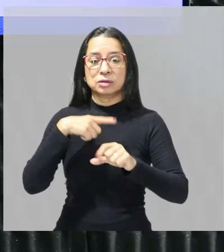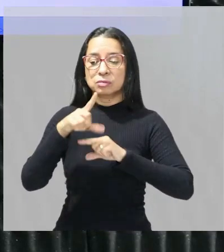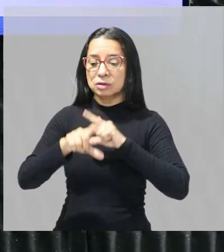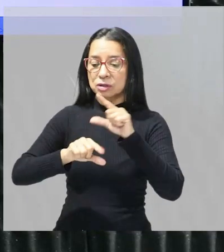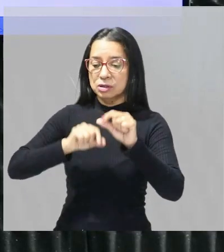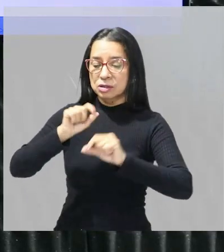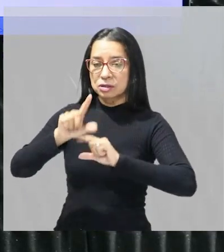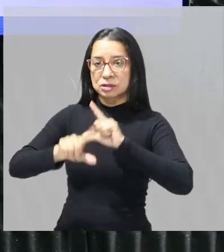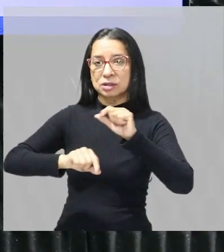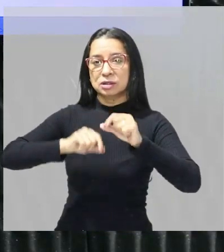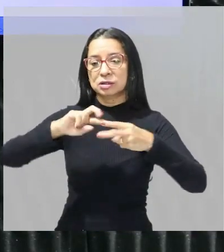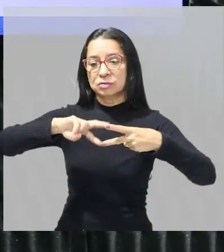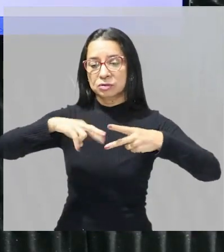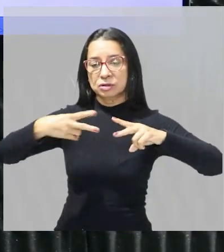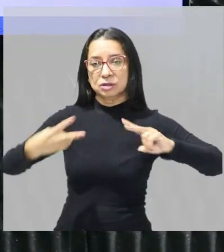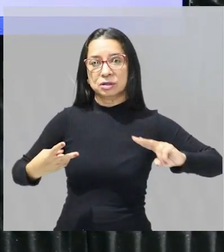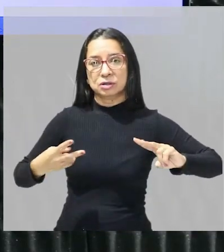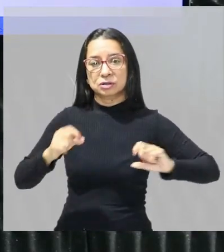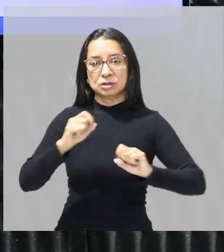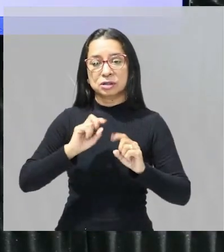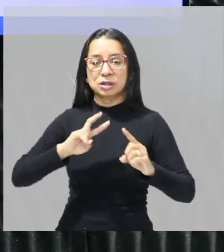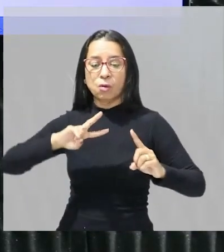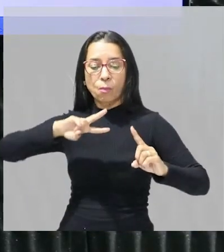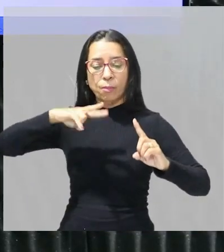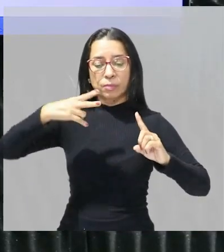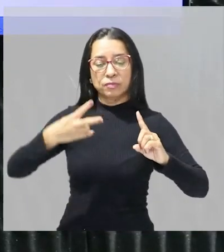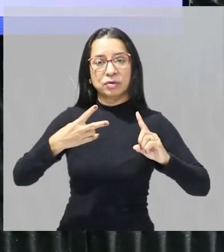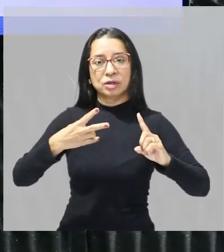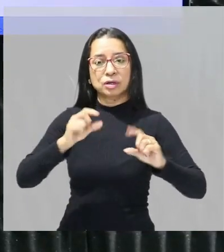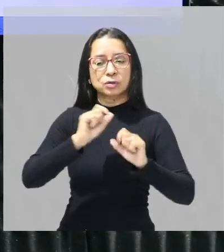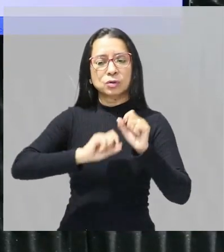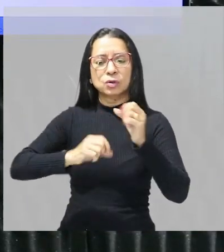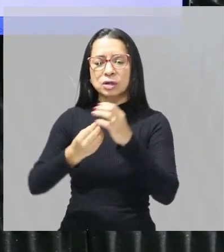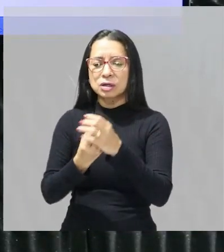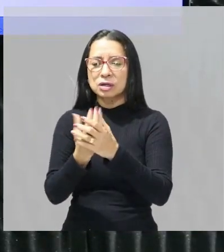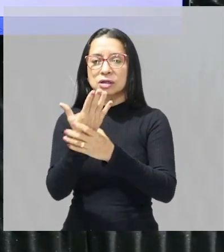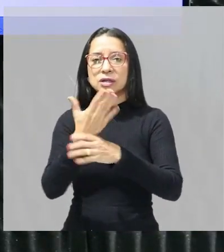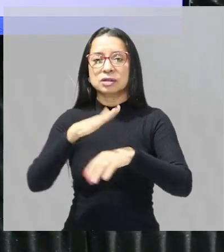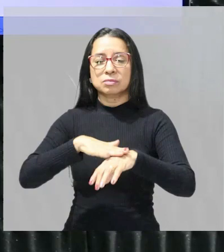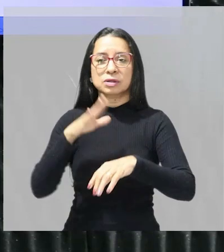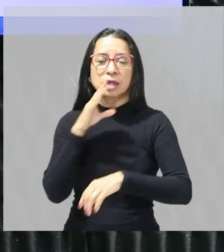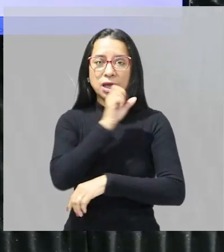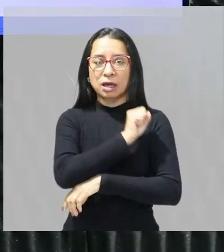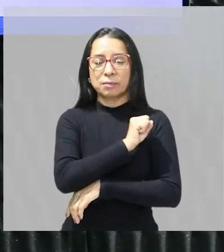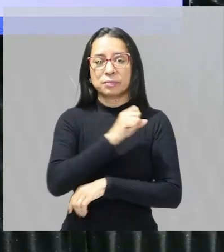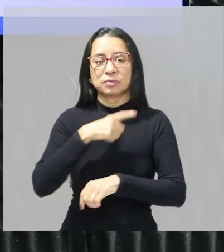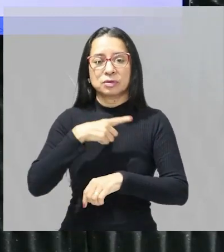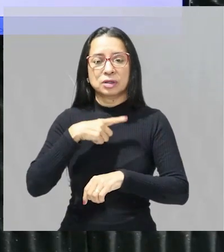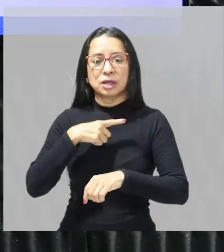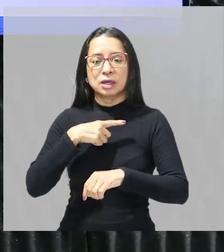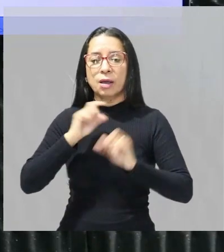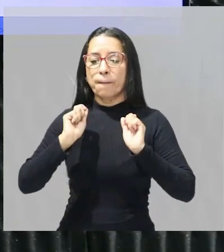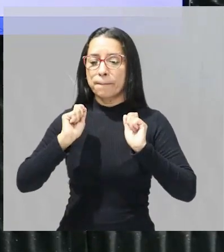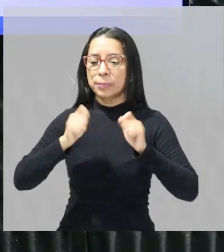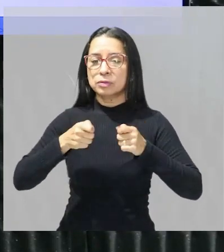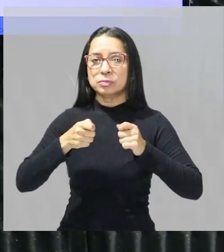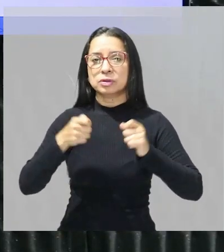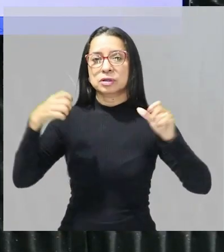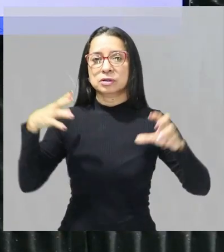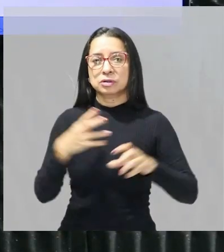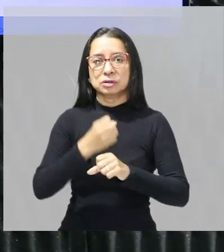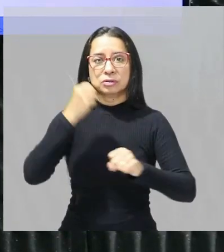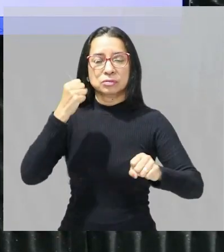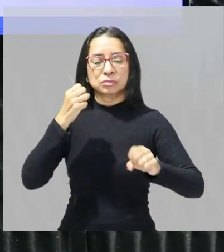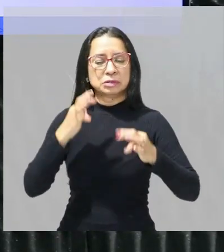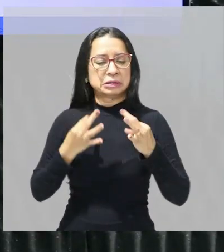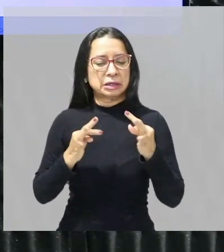de sementes, vai se privilegiar aquelas que, por exemplo, crescem mais rápido, que têm maior possibilidade de lucro. Então, técnicas tradicionais vão